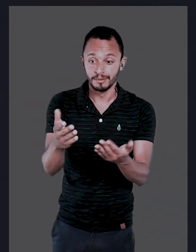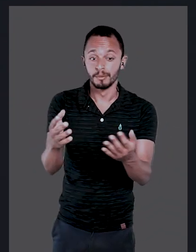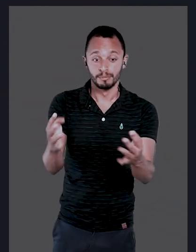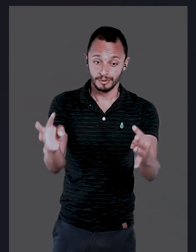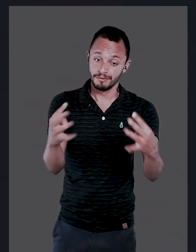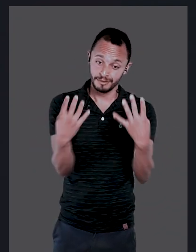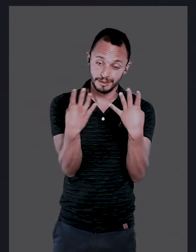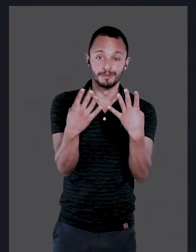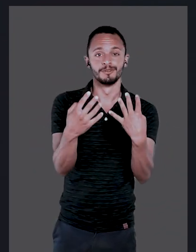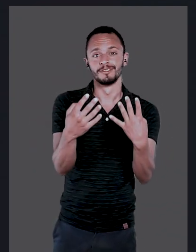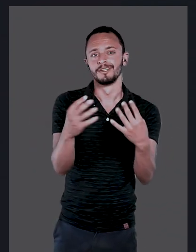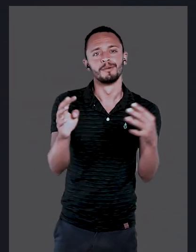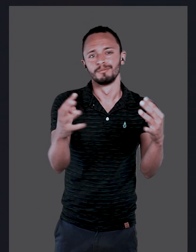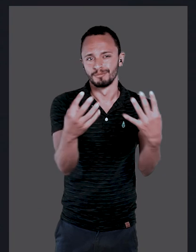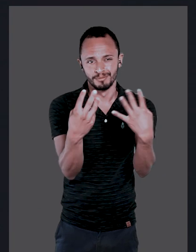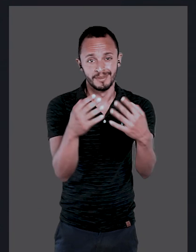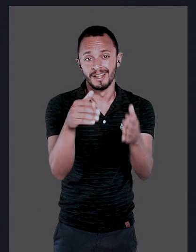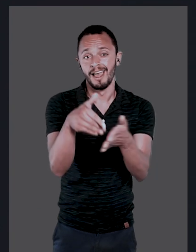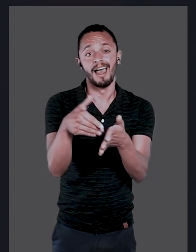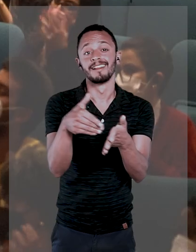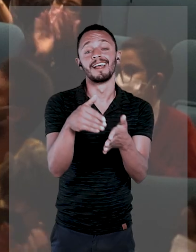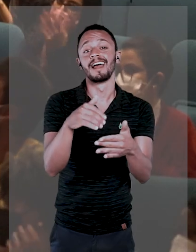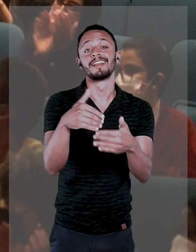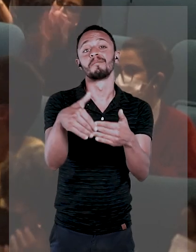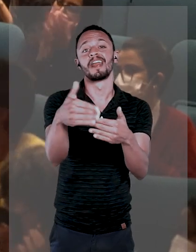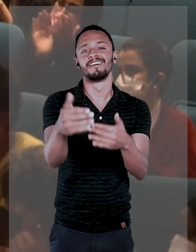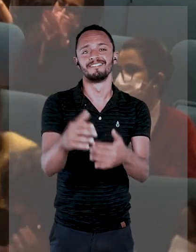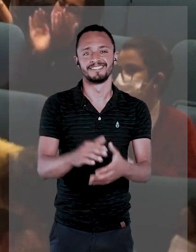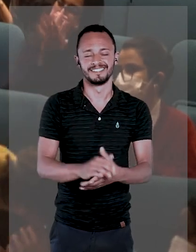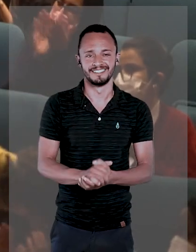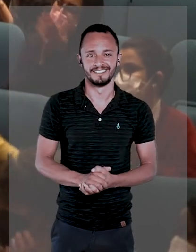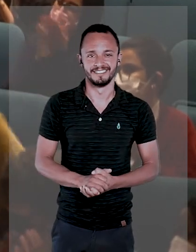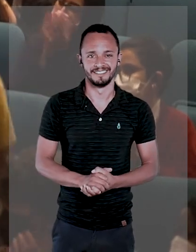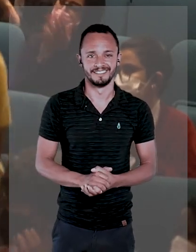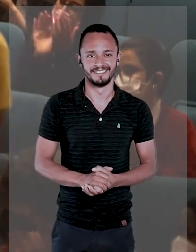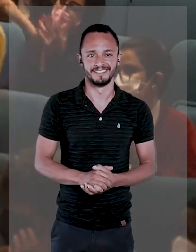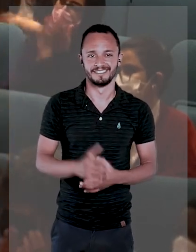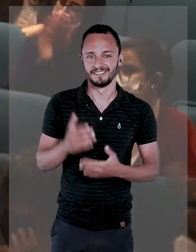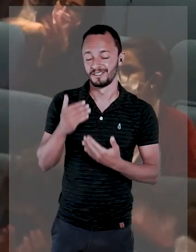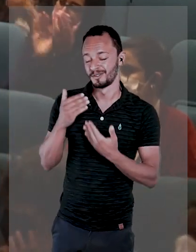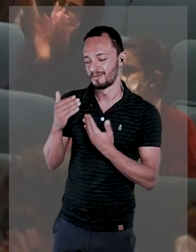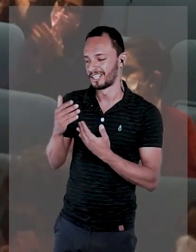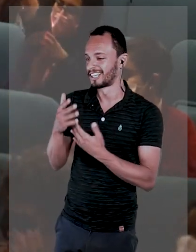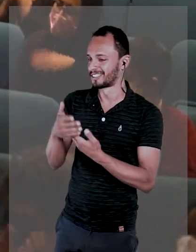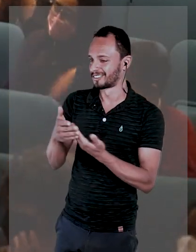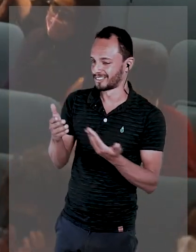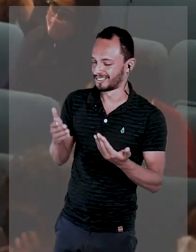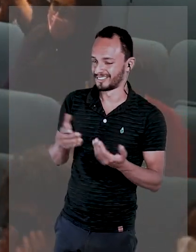E obrigado. Obrigado por terem vindo e até breve. Até breve. Obrigado a todos.